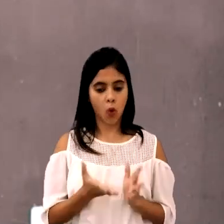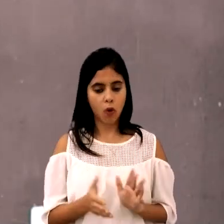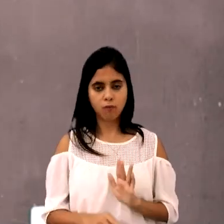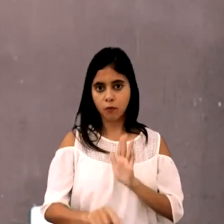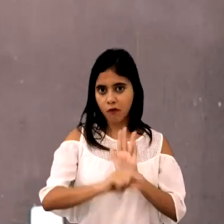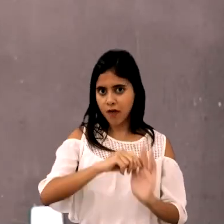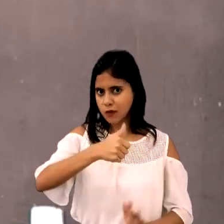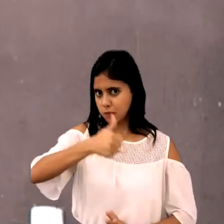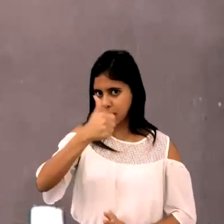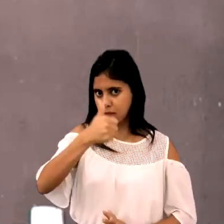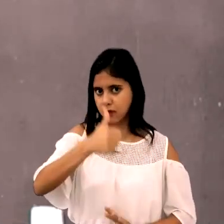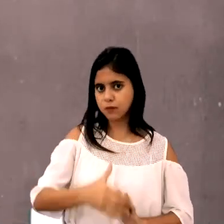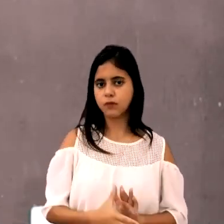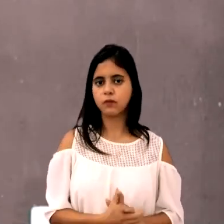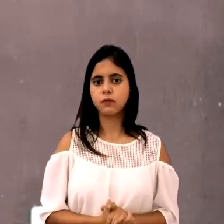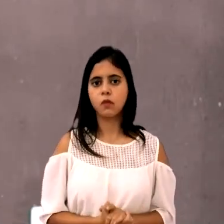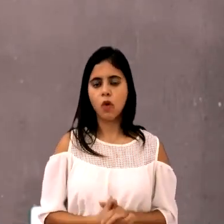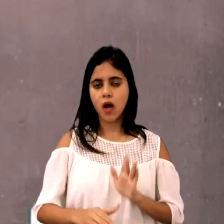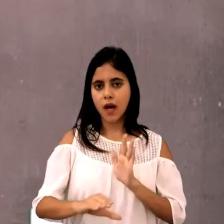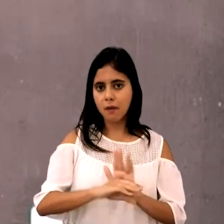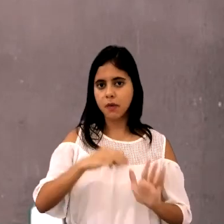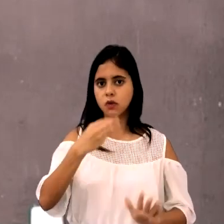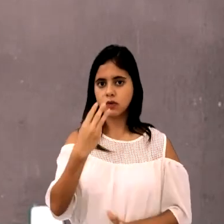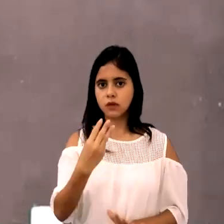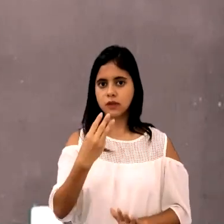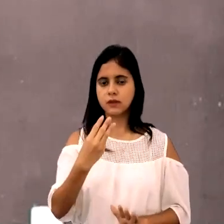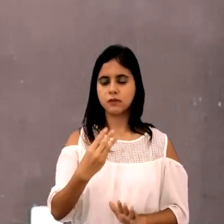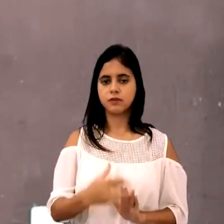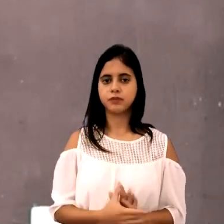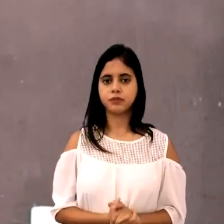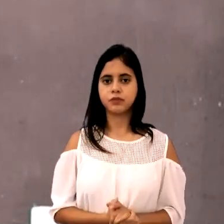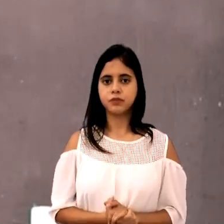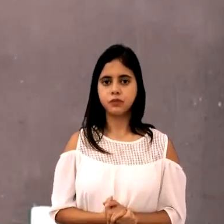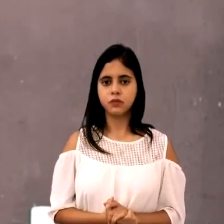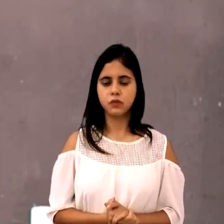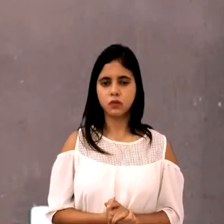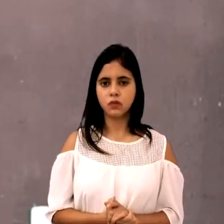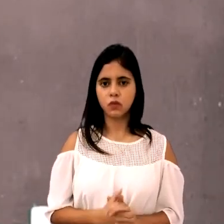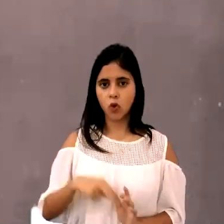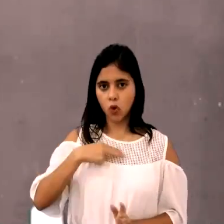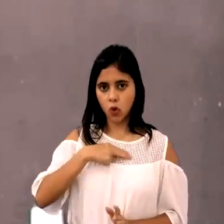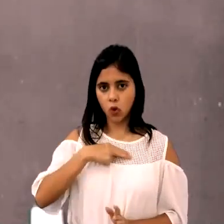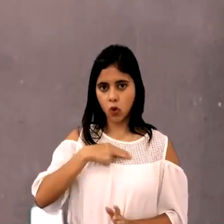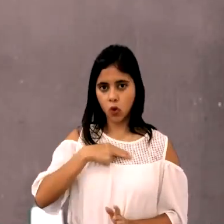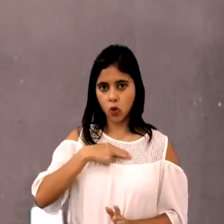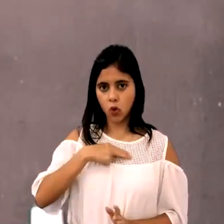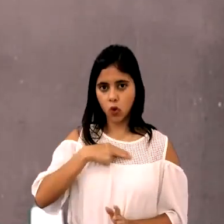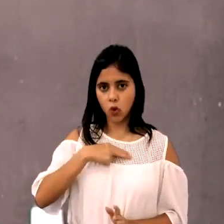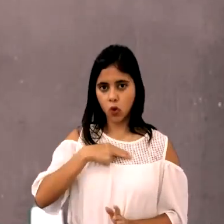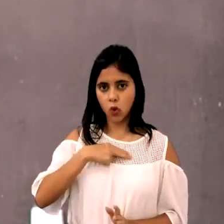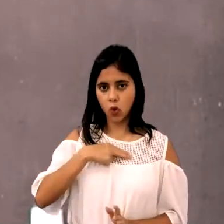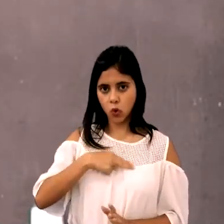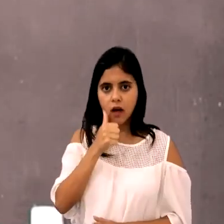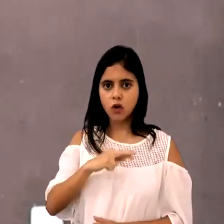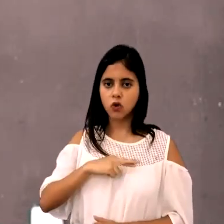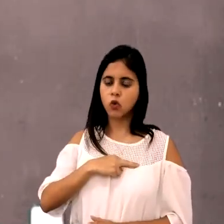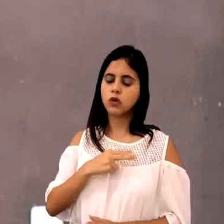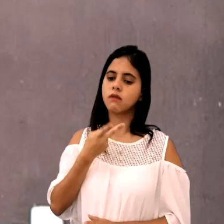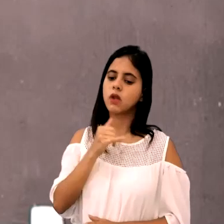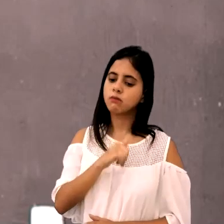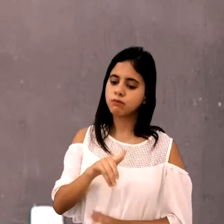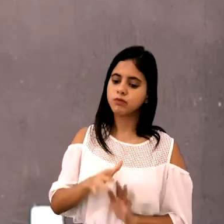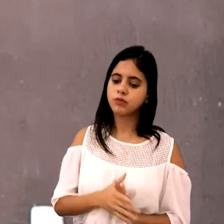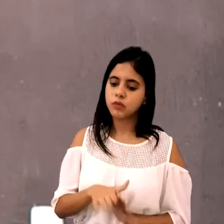Olha o verso 1, capítulo 3. Noemi, a sogra de Ruth, disse: minha